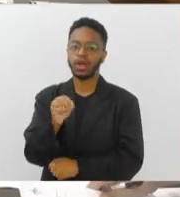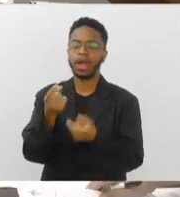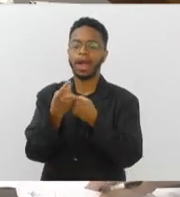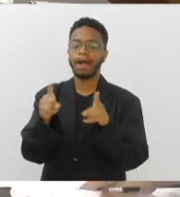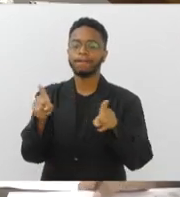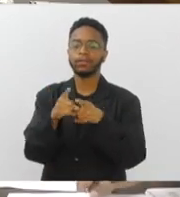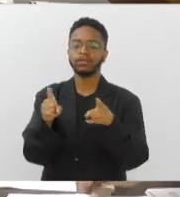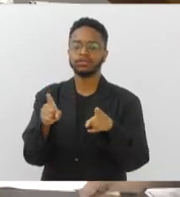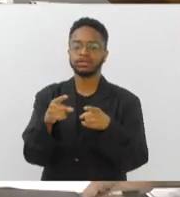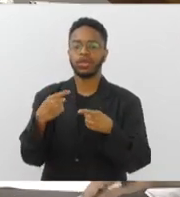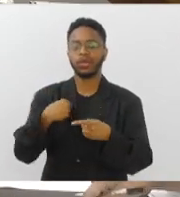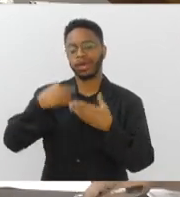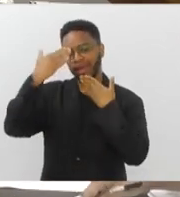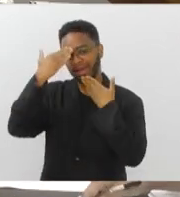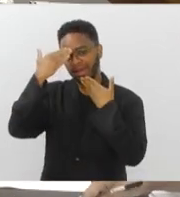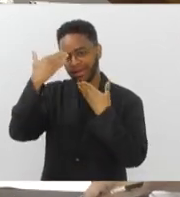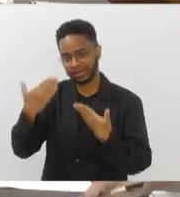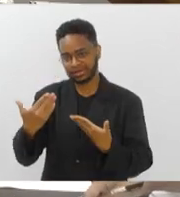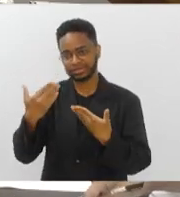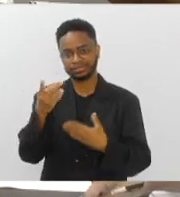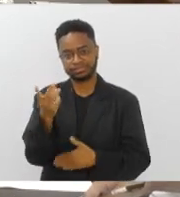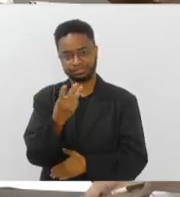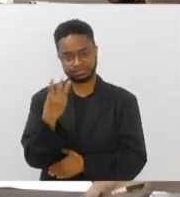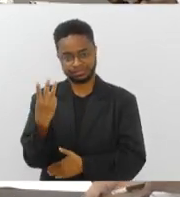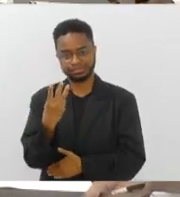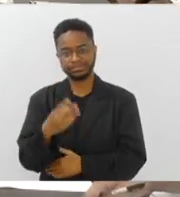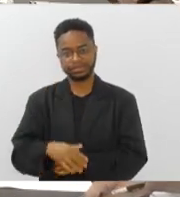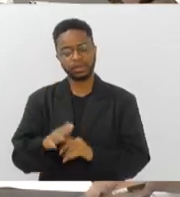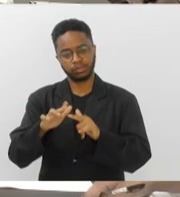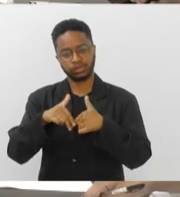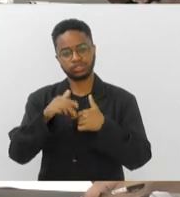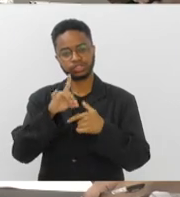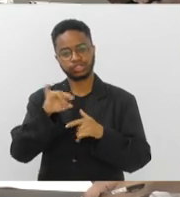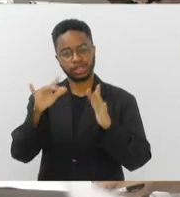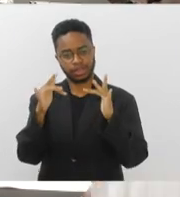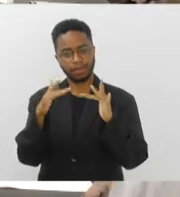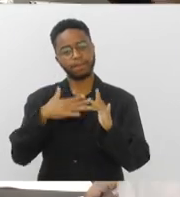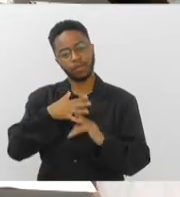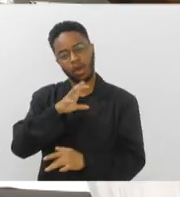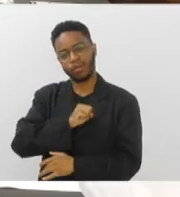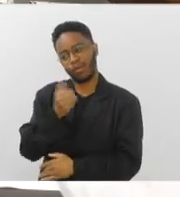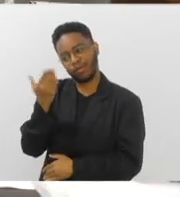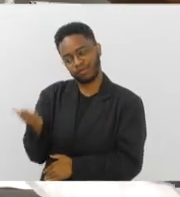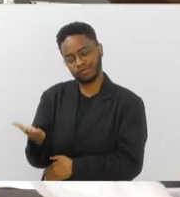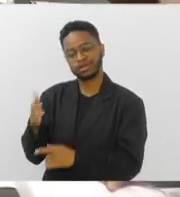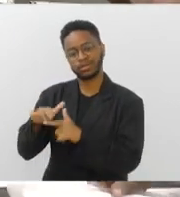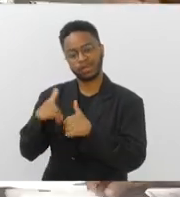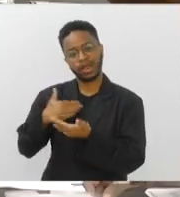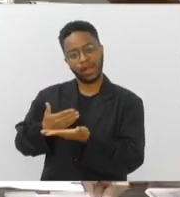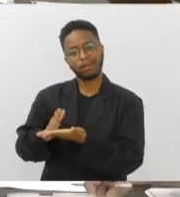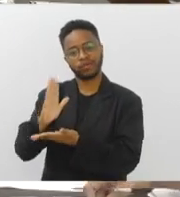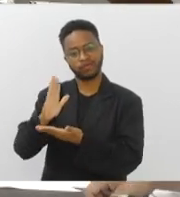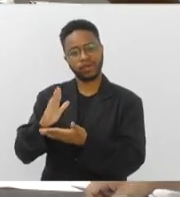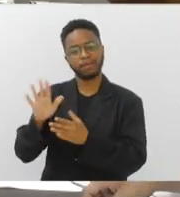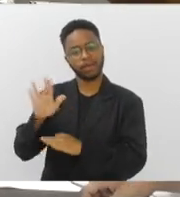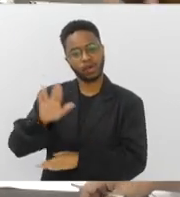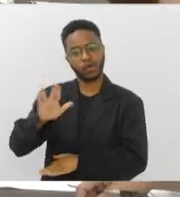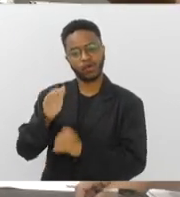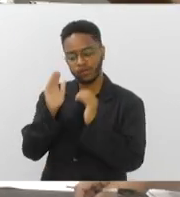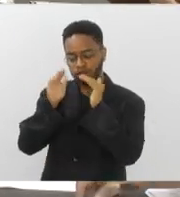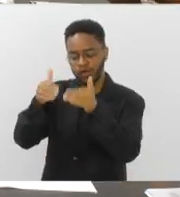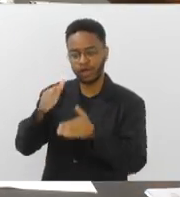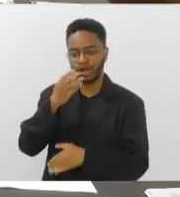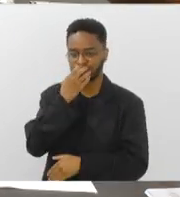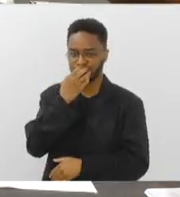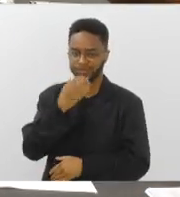Fantástico. Só agradeço. Só nesse Dia dos Namorados aqui. É Dia dos Namorados. Meu amor por Vossa Excelência aprovando não. Maconha para cachorro, deputado Mink. Oh,